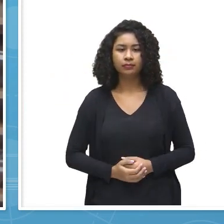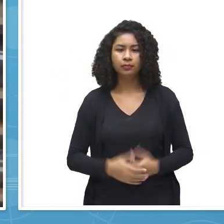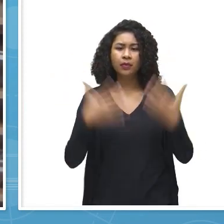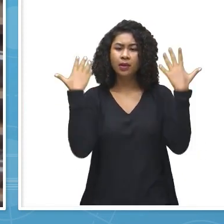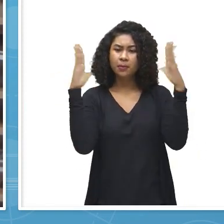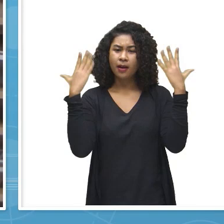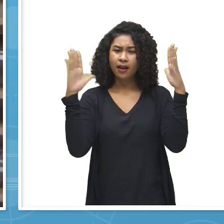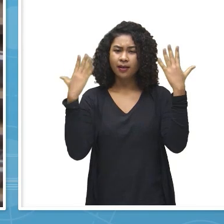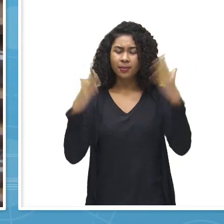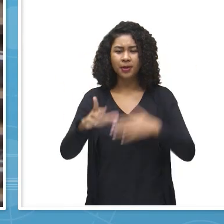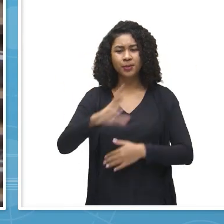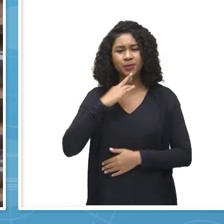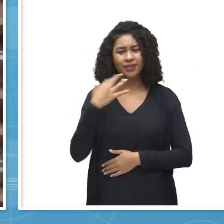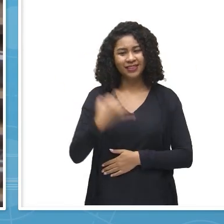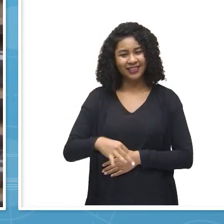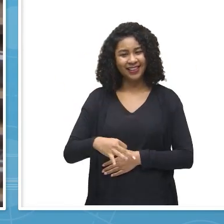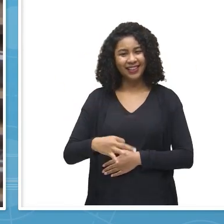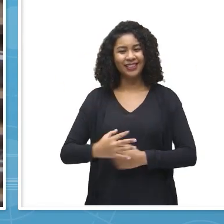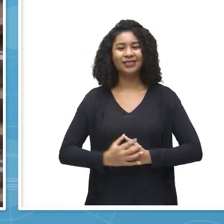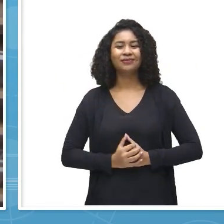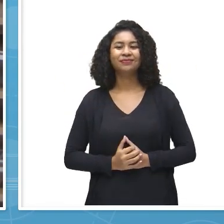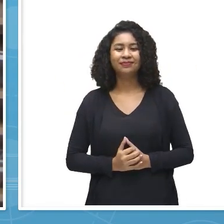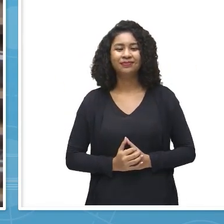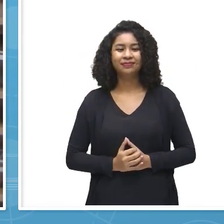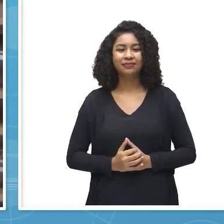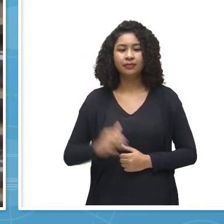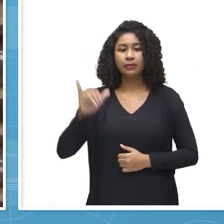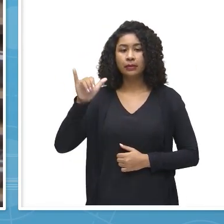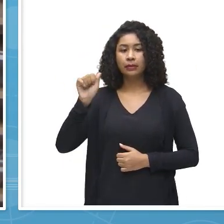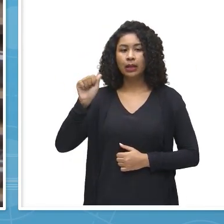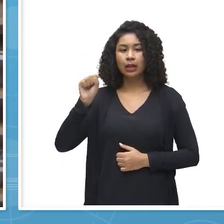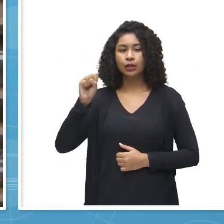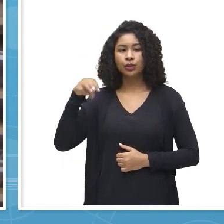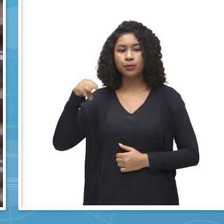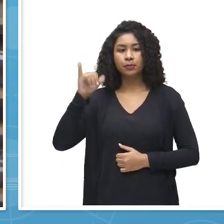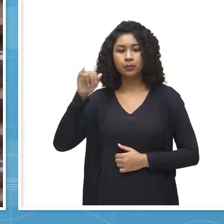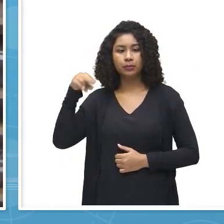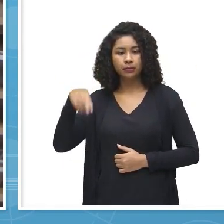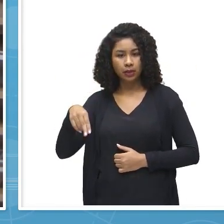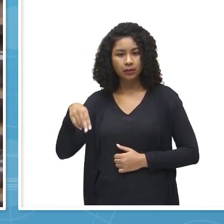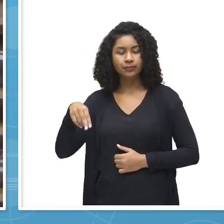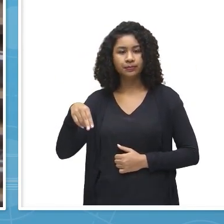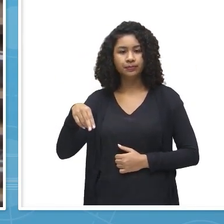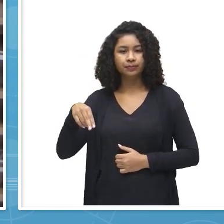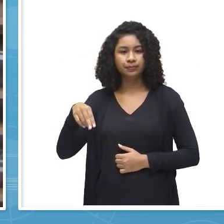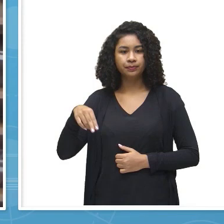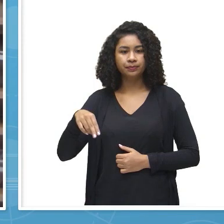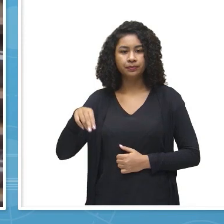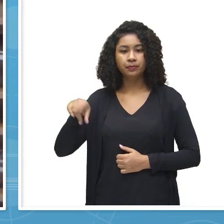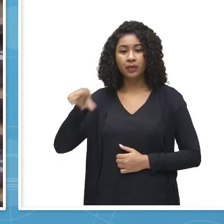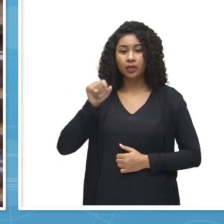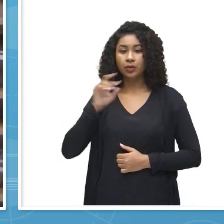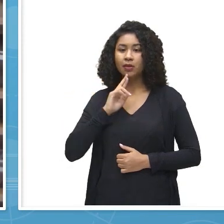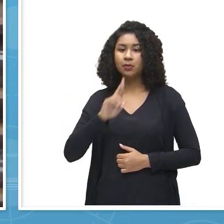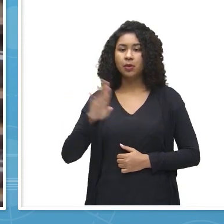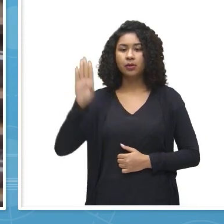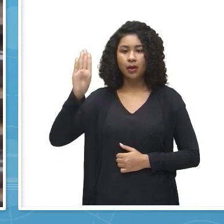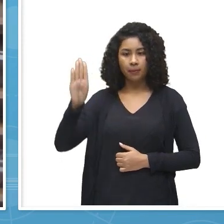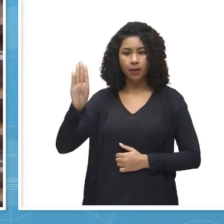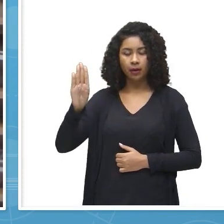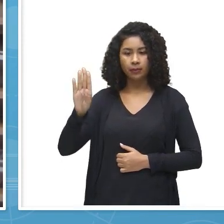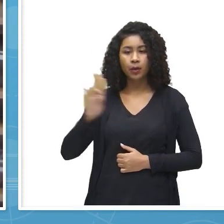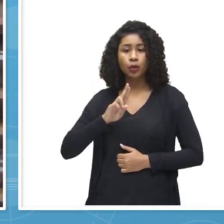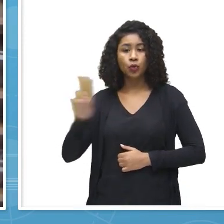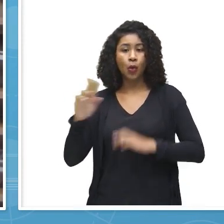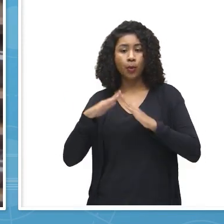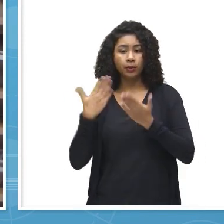você acertou. E a Yasmin Vitória, que é da escola Pedro dos Santos, colocou